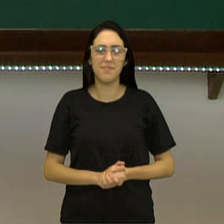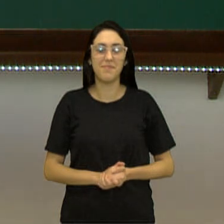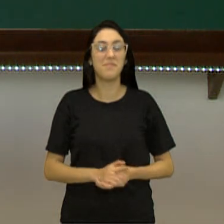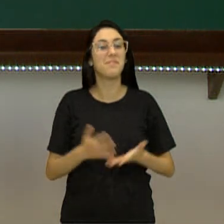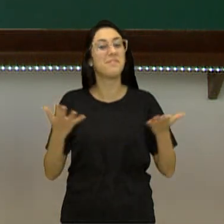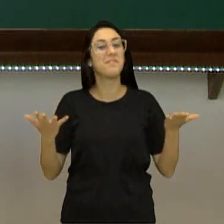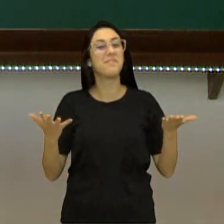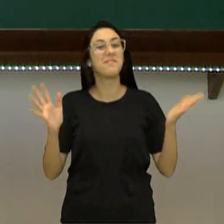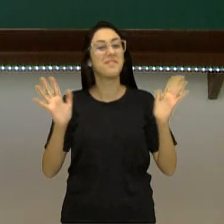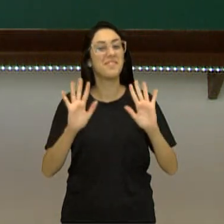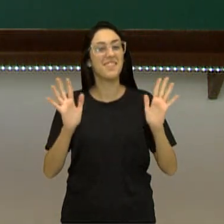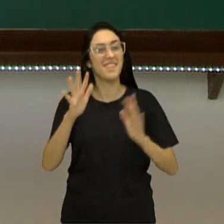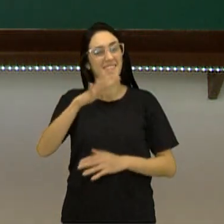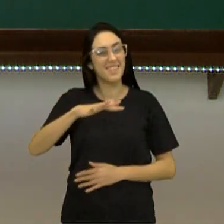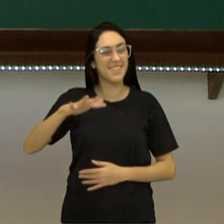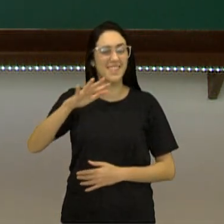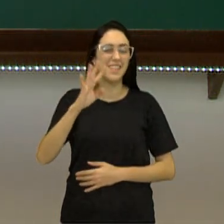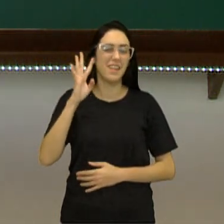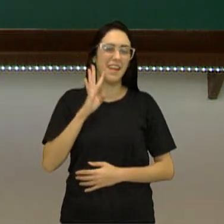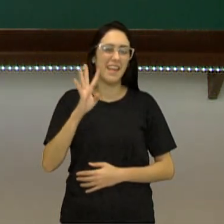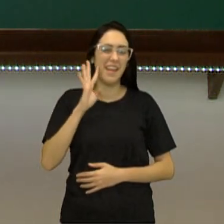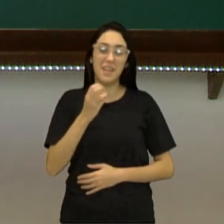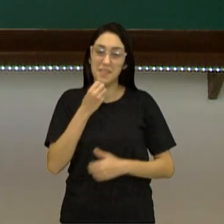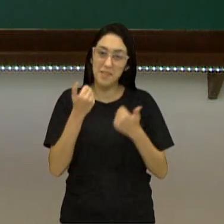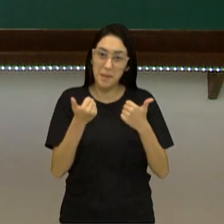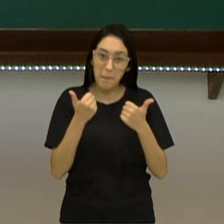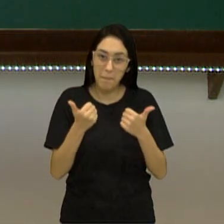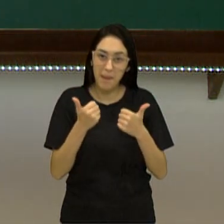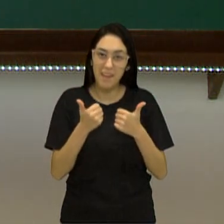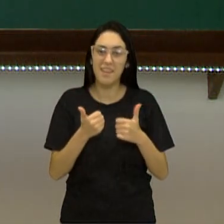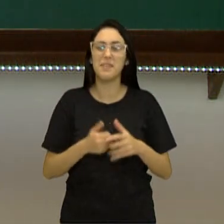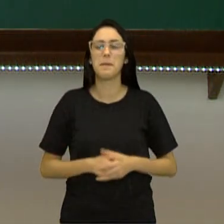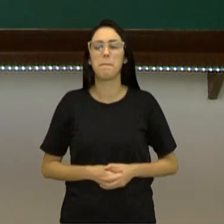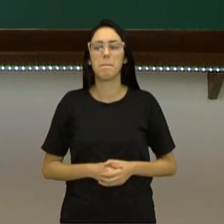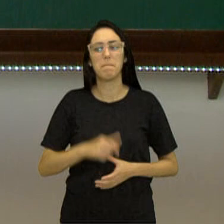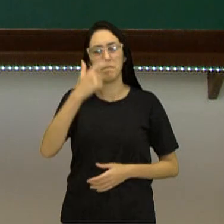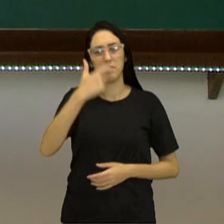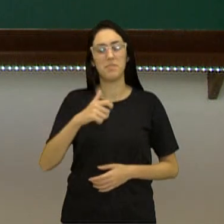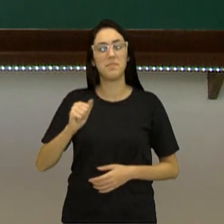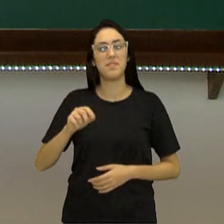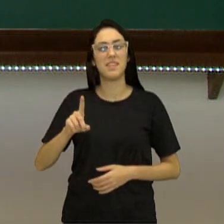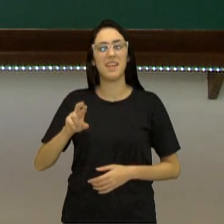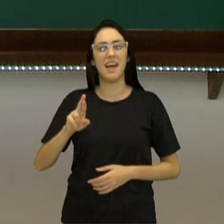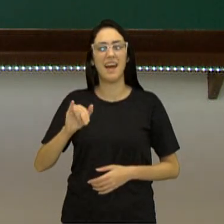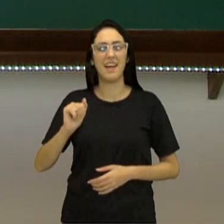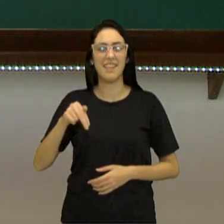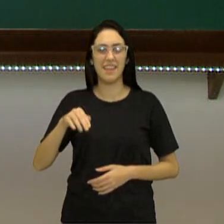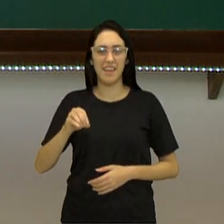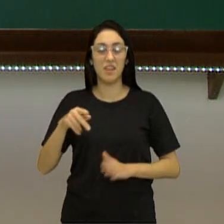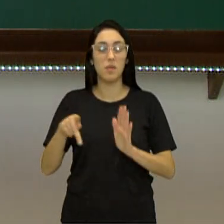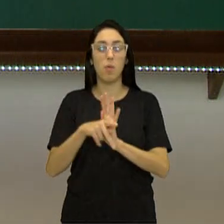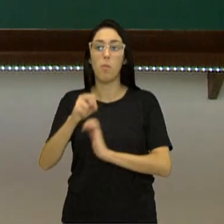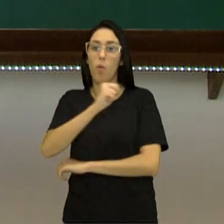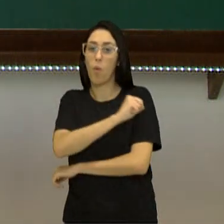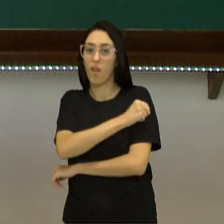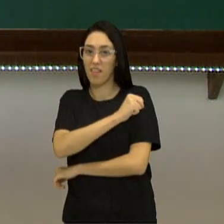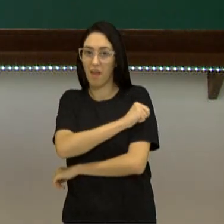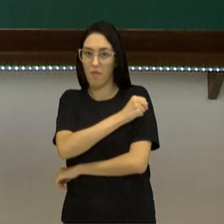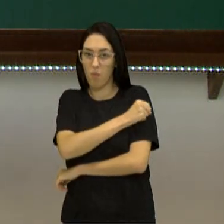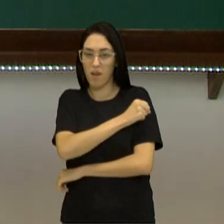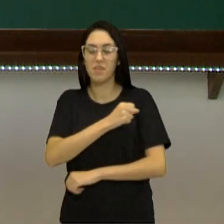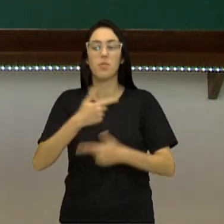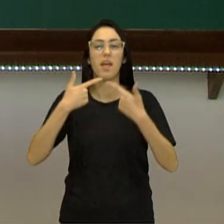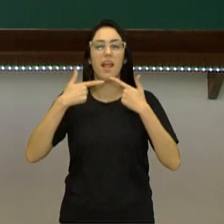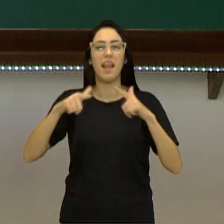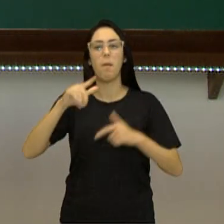E aí, meu querido, e aí, minha querida, tudo bem com você? Professor Adriano, do oitavo ano,